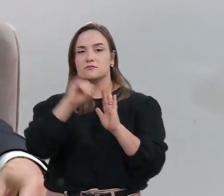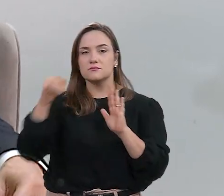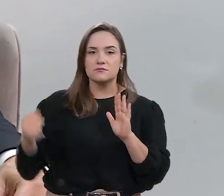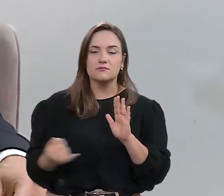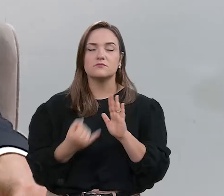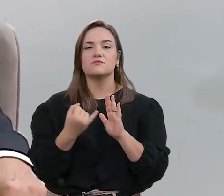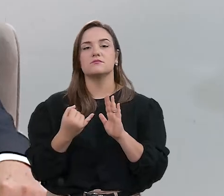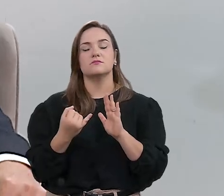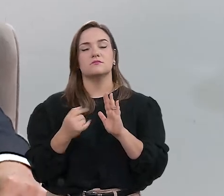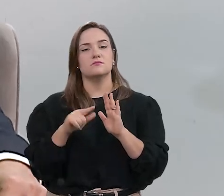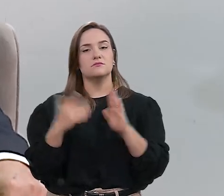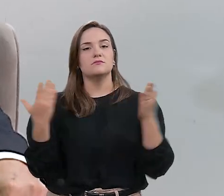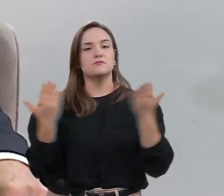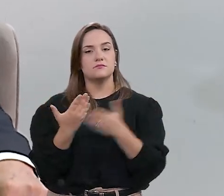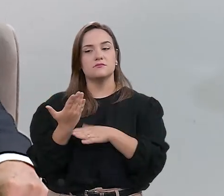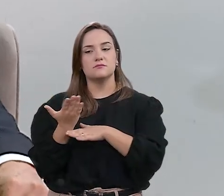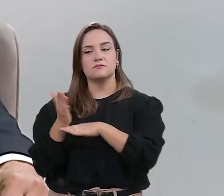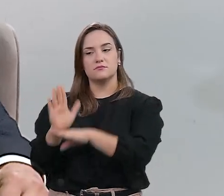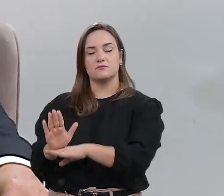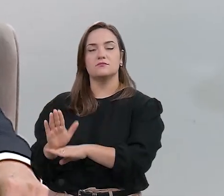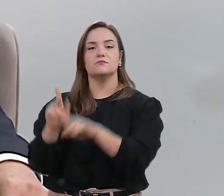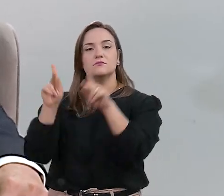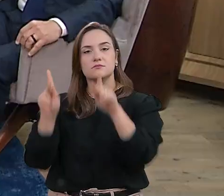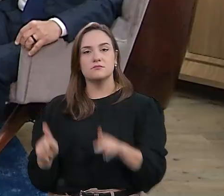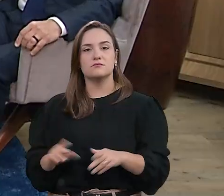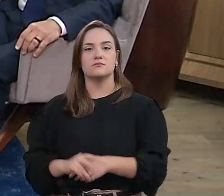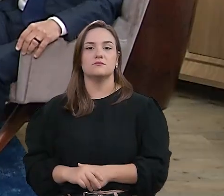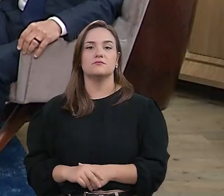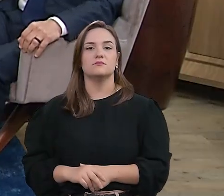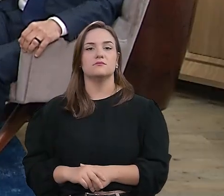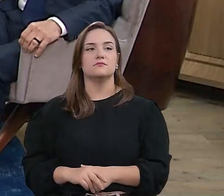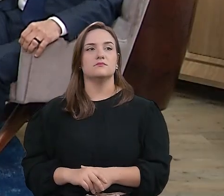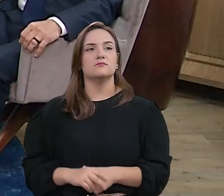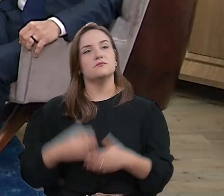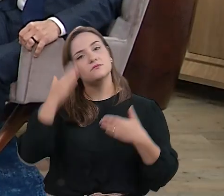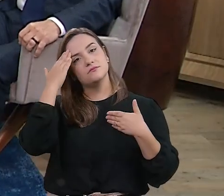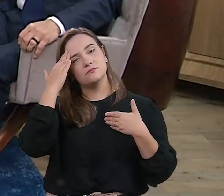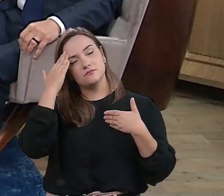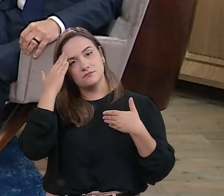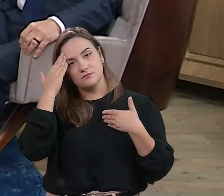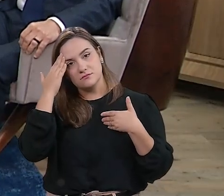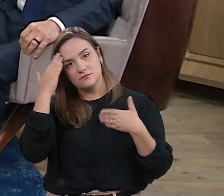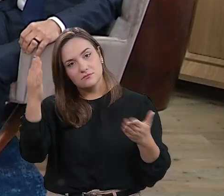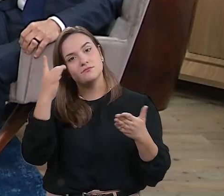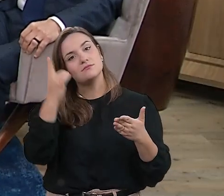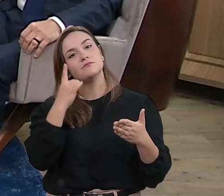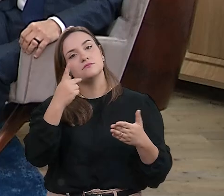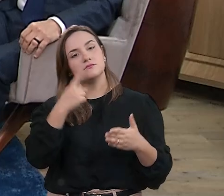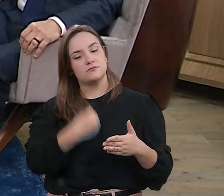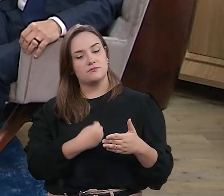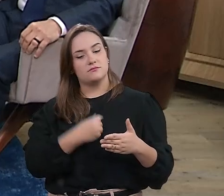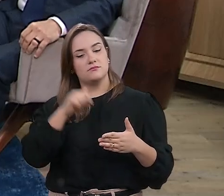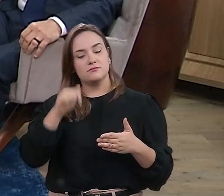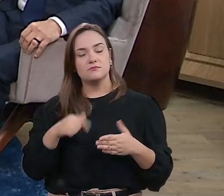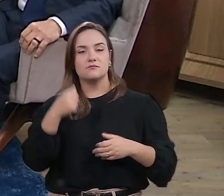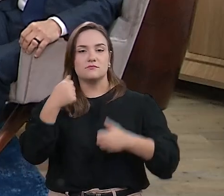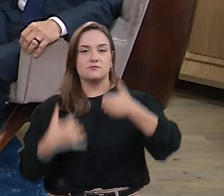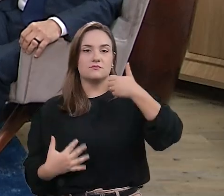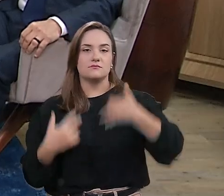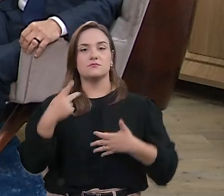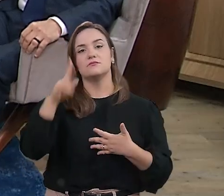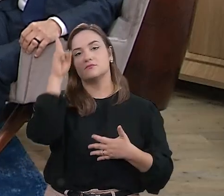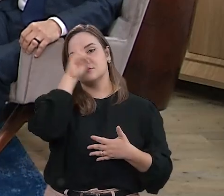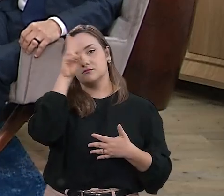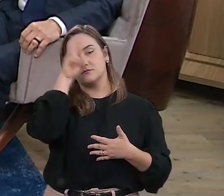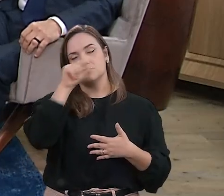que hoje estão aí beneficiando a nossa população. Deputado, agradecer mais uma vez a sua presença, falando um pouquinho da sua